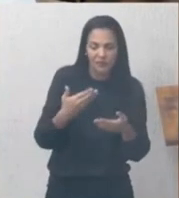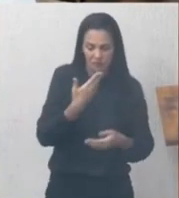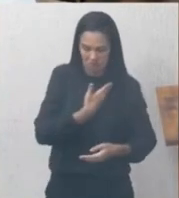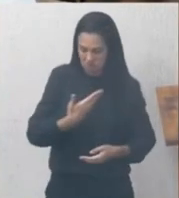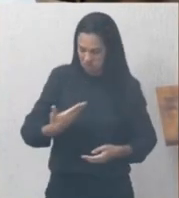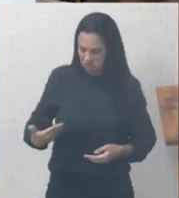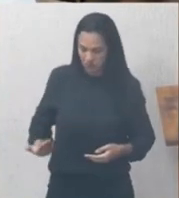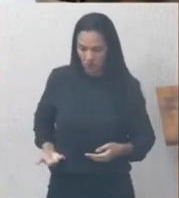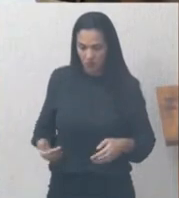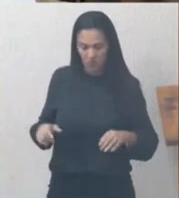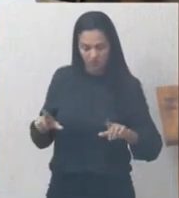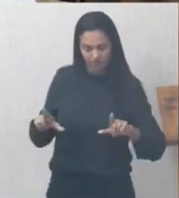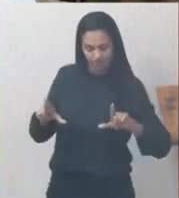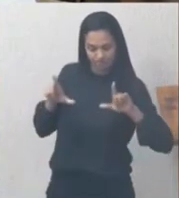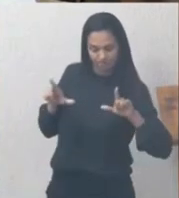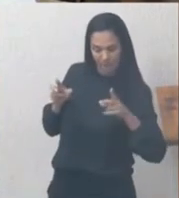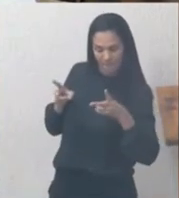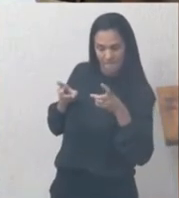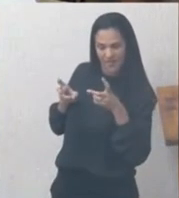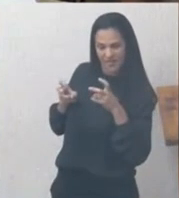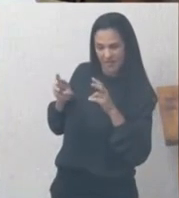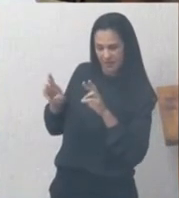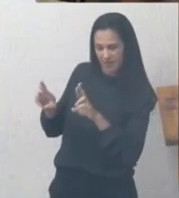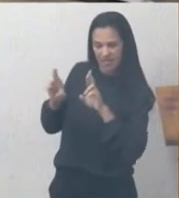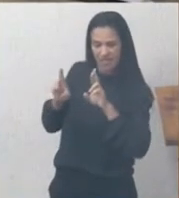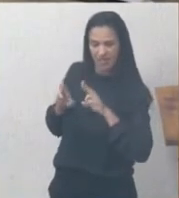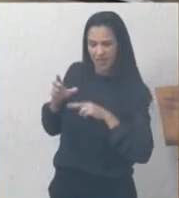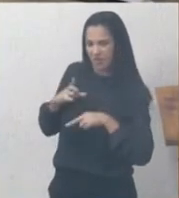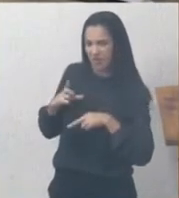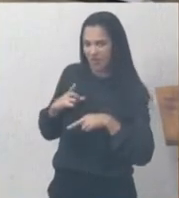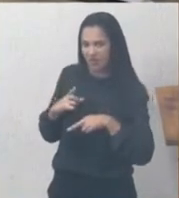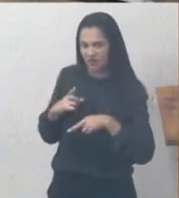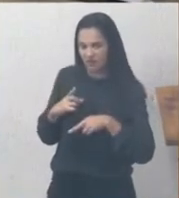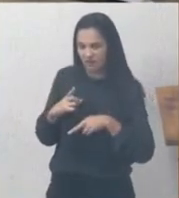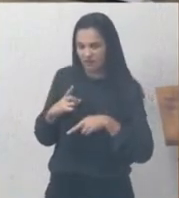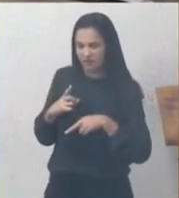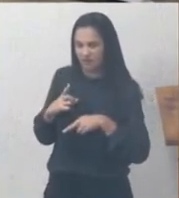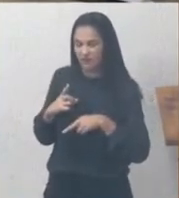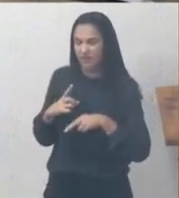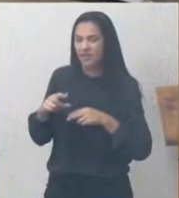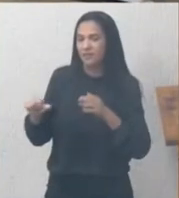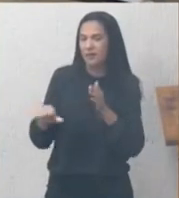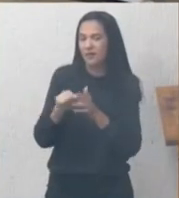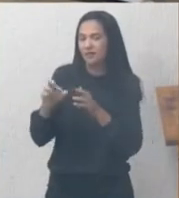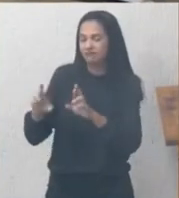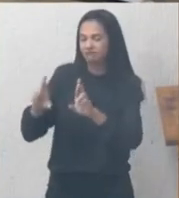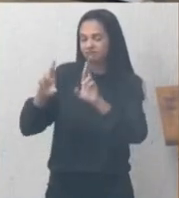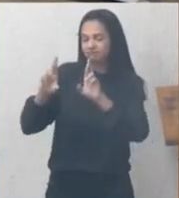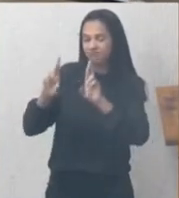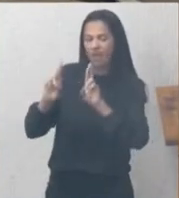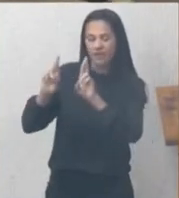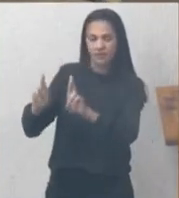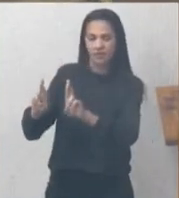mais com respeito mas é uma coisa é fato respeite para ser respeitado não adianta você